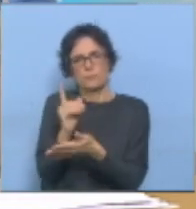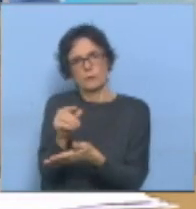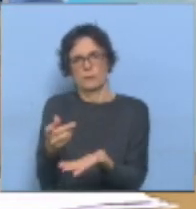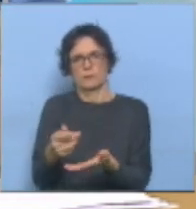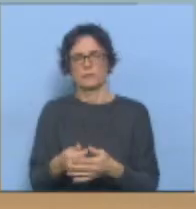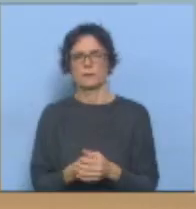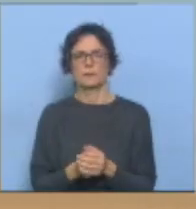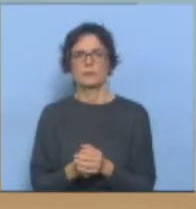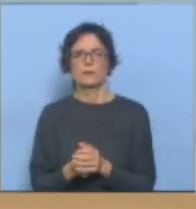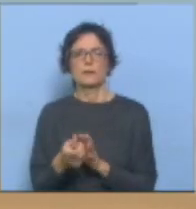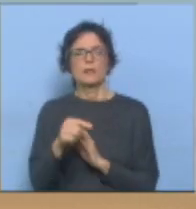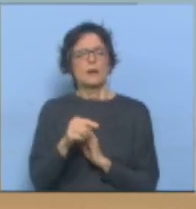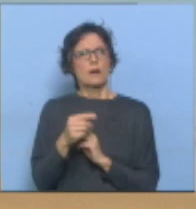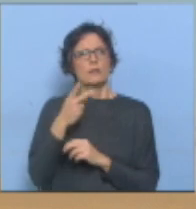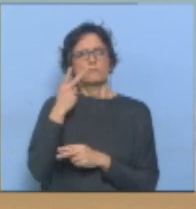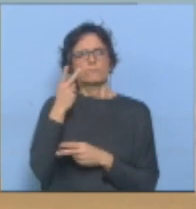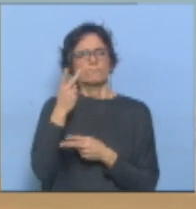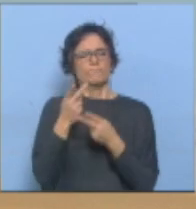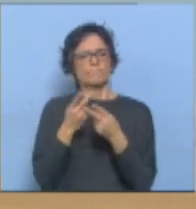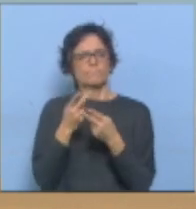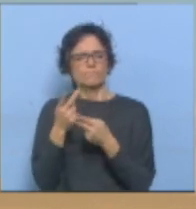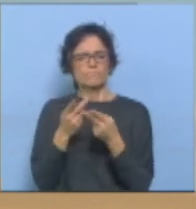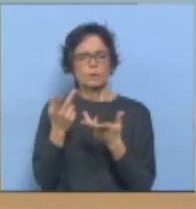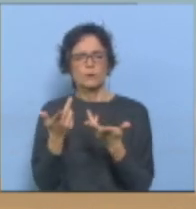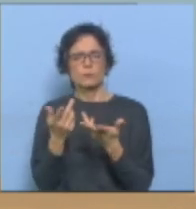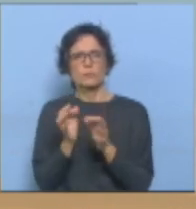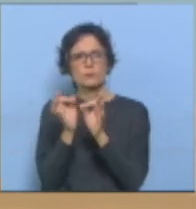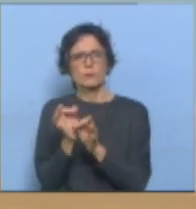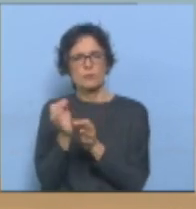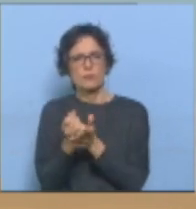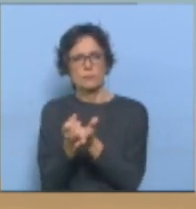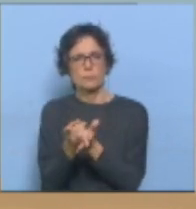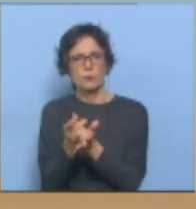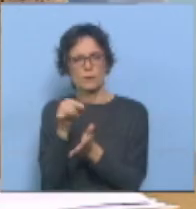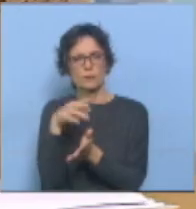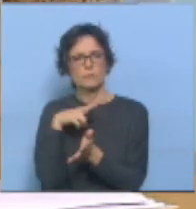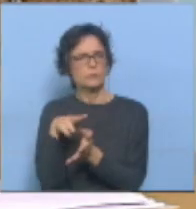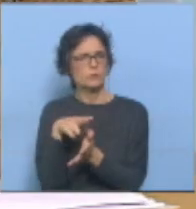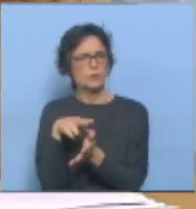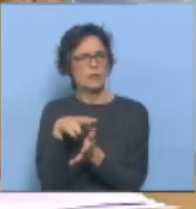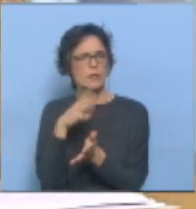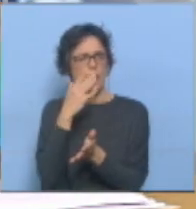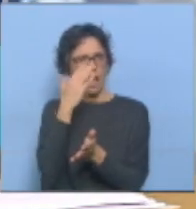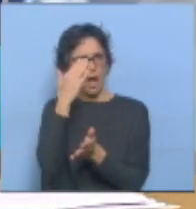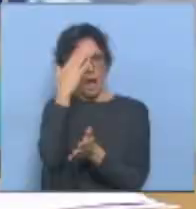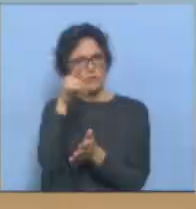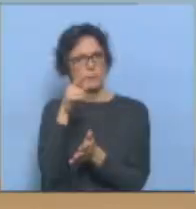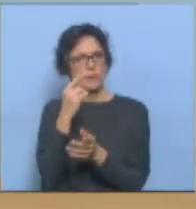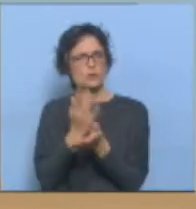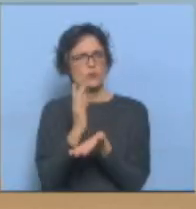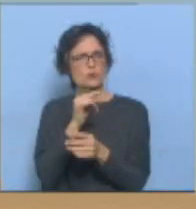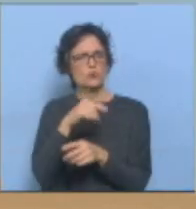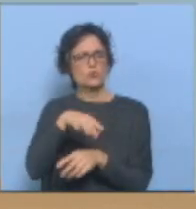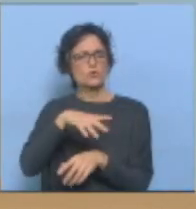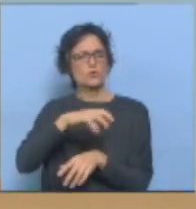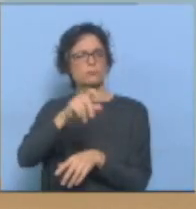os cuidados paliativos em Portugal, eles não permanecem como, enfim, os cuidados paliativos... Um ambiente de excelência de algumas clínicas que não